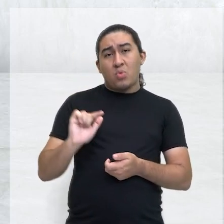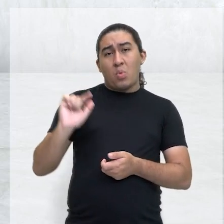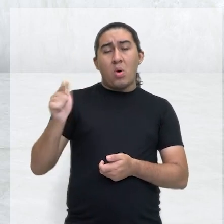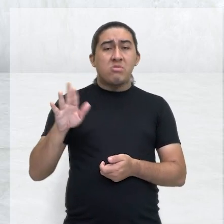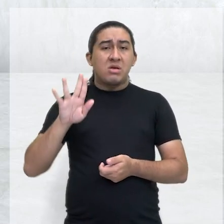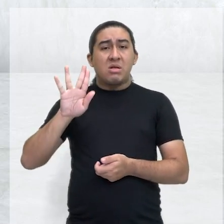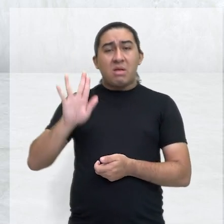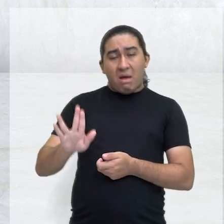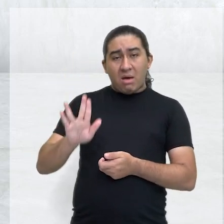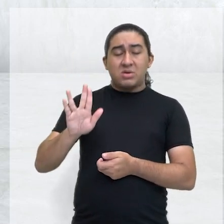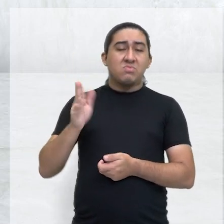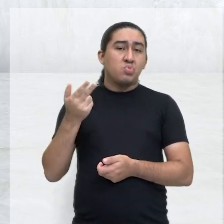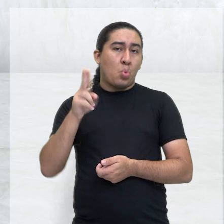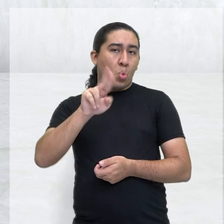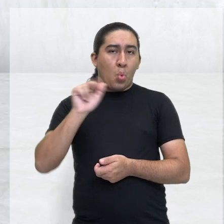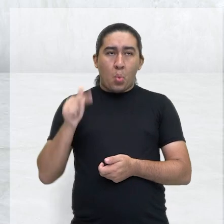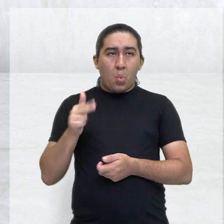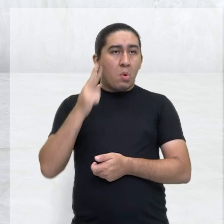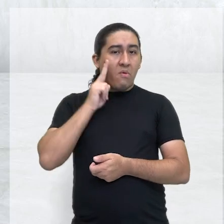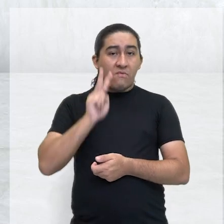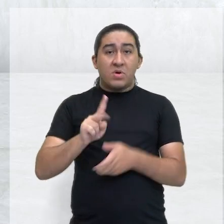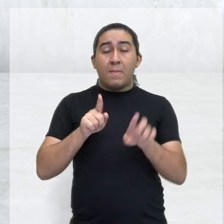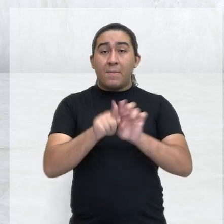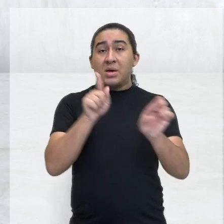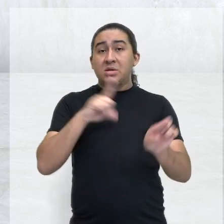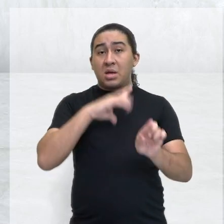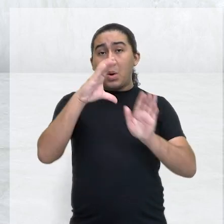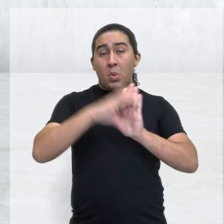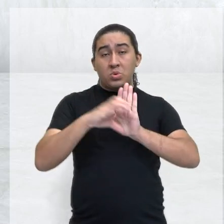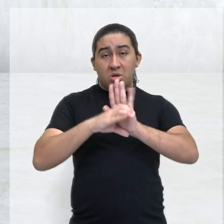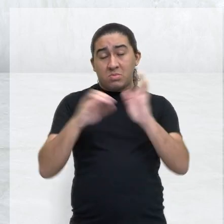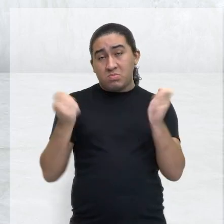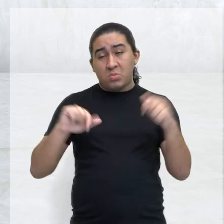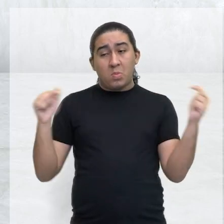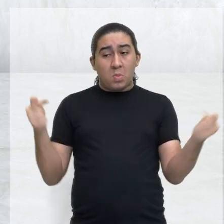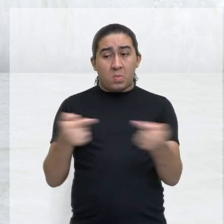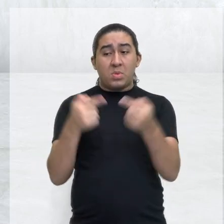um extraterrestre, mas eu tenho conceitos